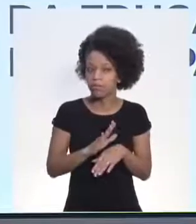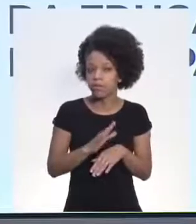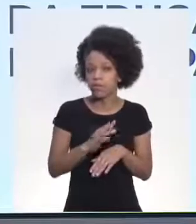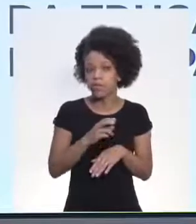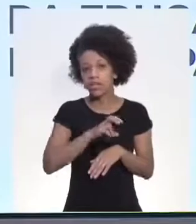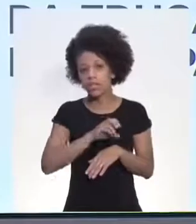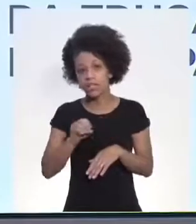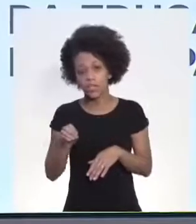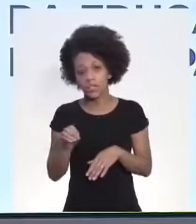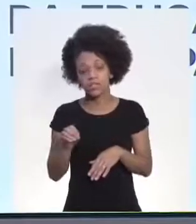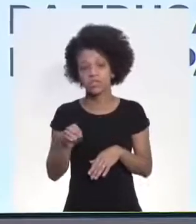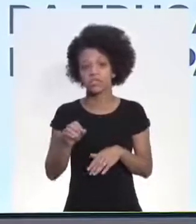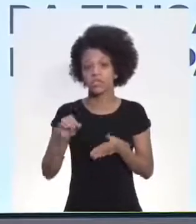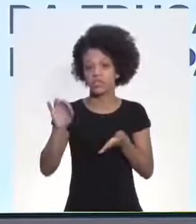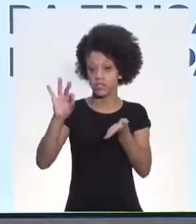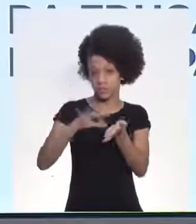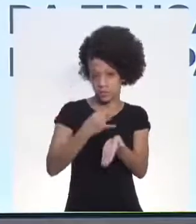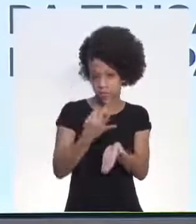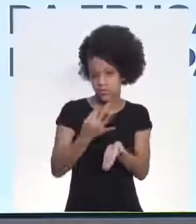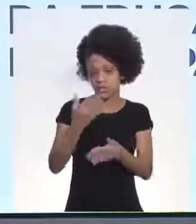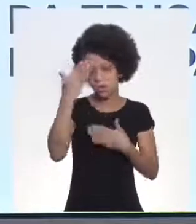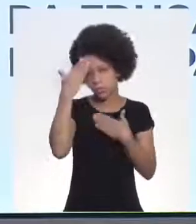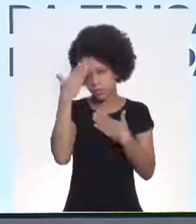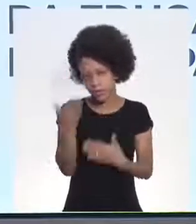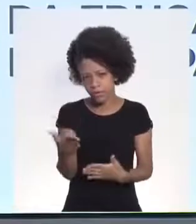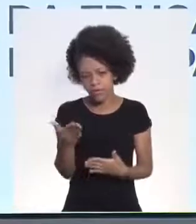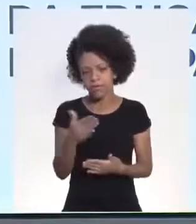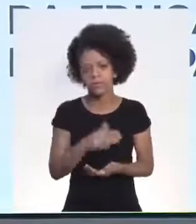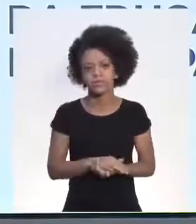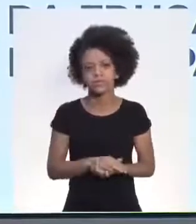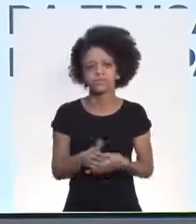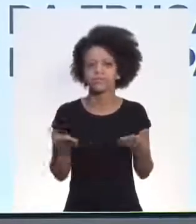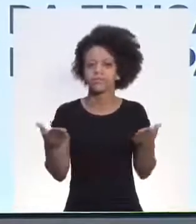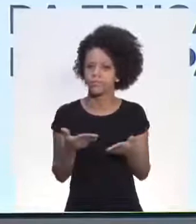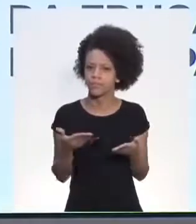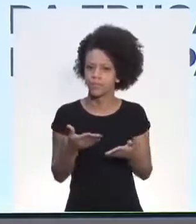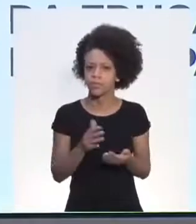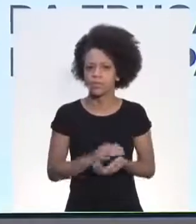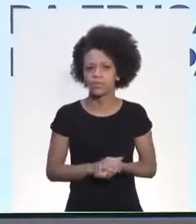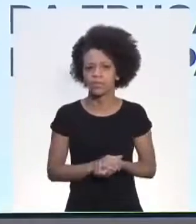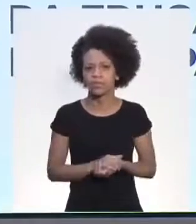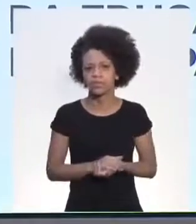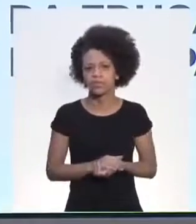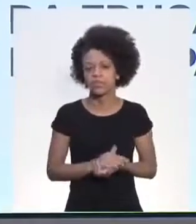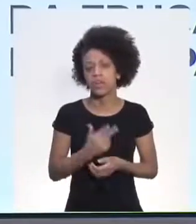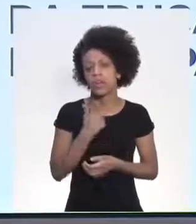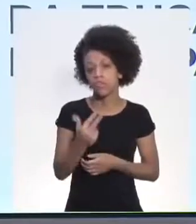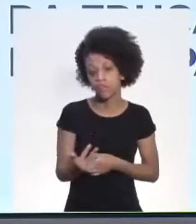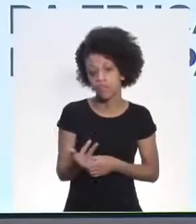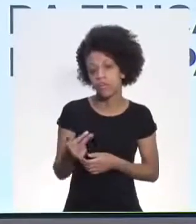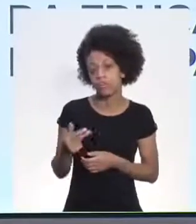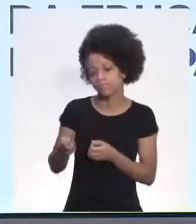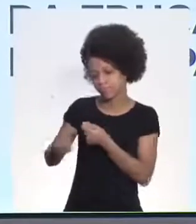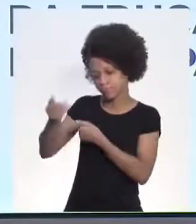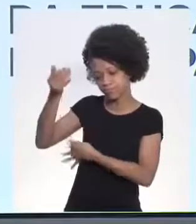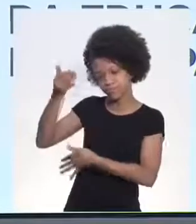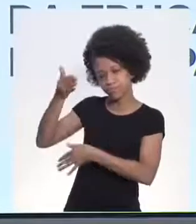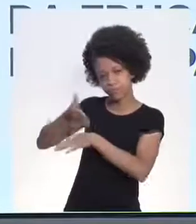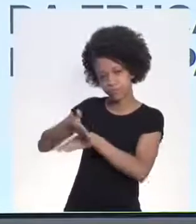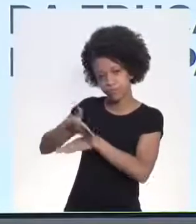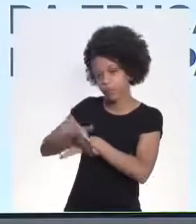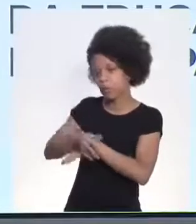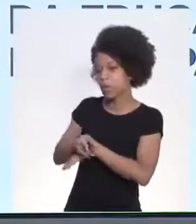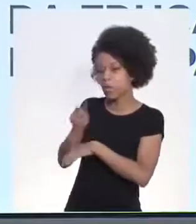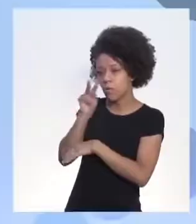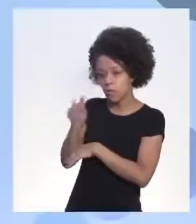inscrições ali. Muito obrigado mesmo, eu agradeço. Hoje, para ser a voz de vocês no chat, acompanhar o que vocês estão dizendo, professor